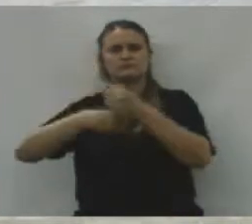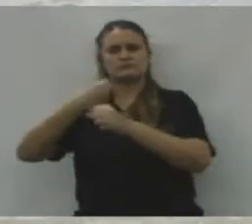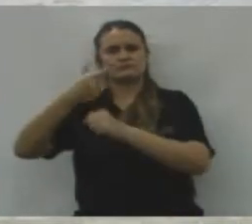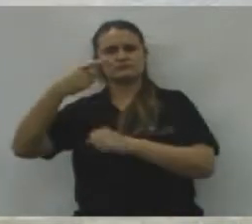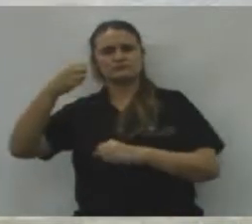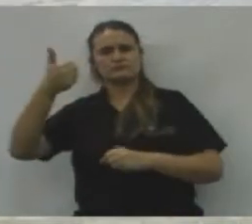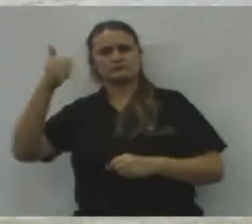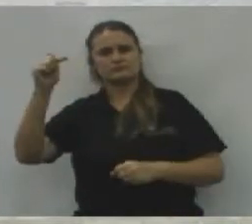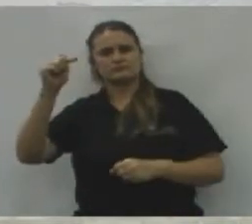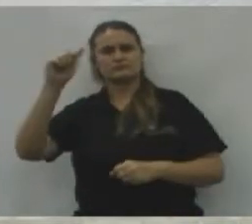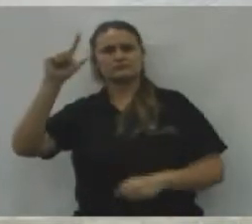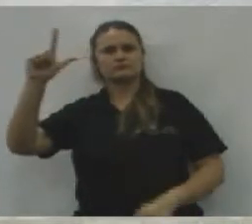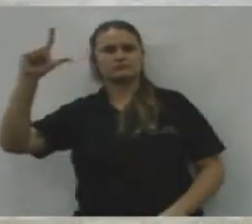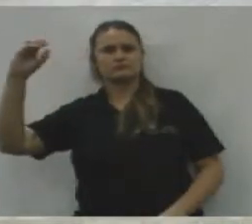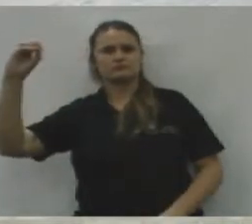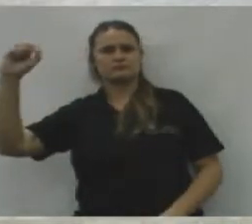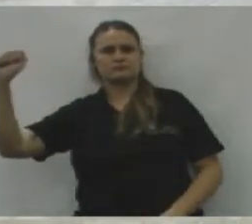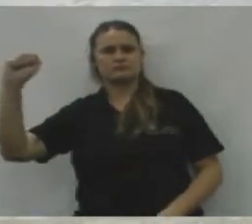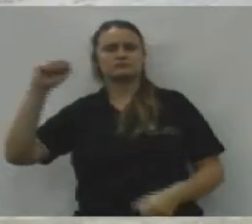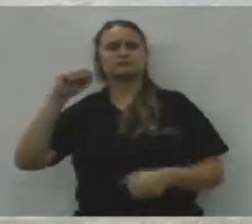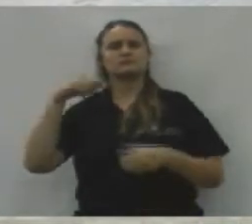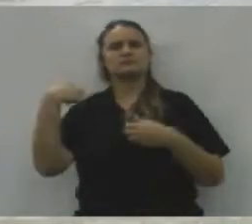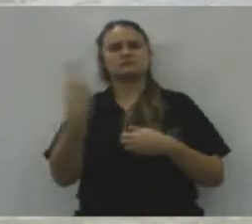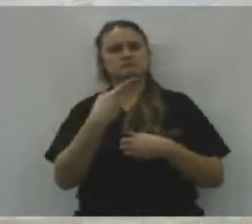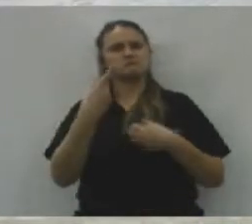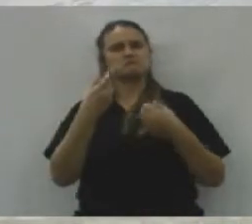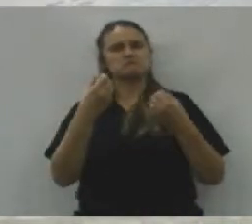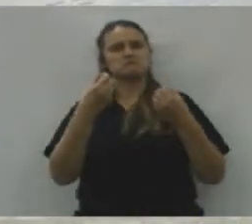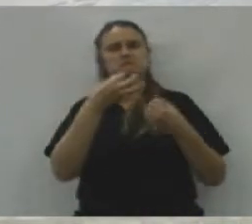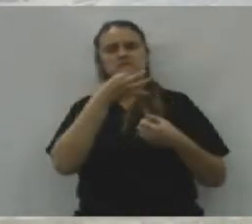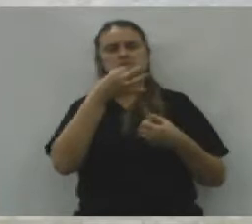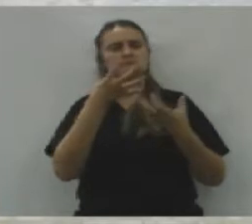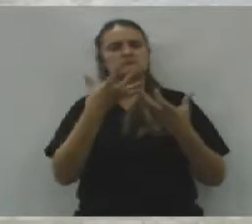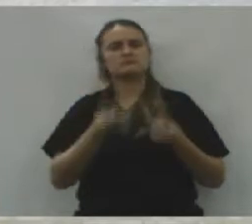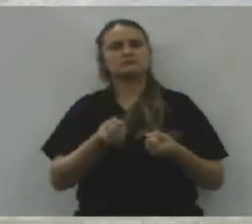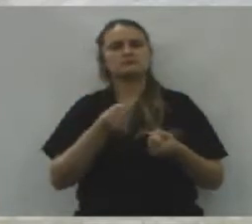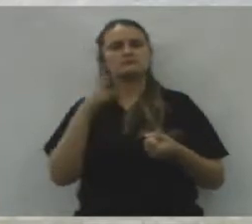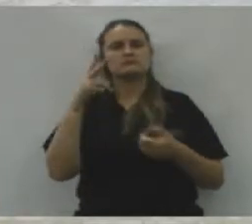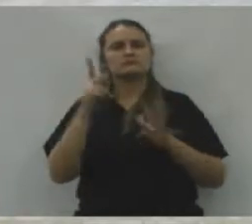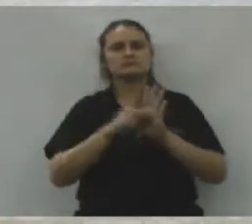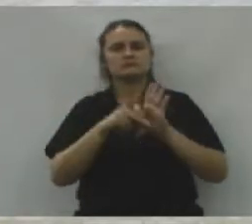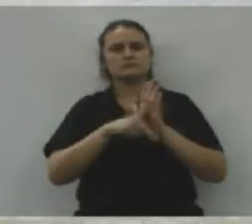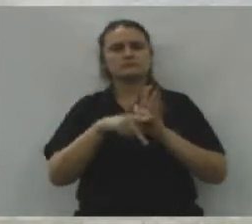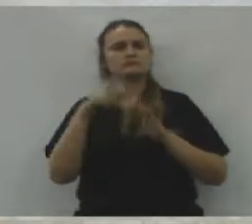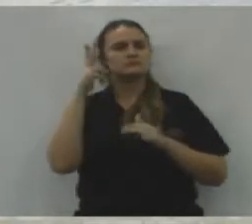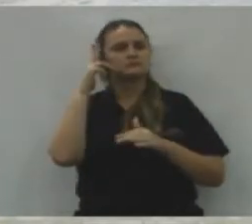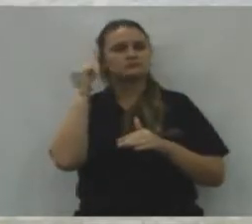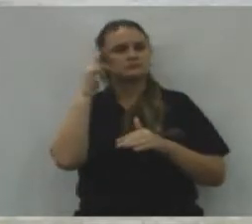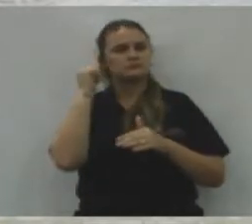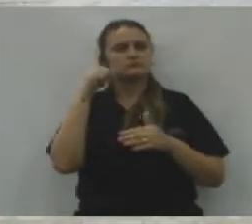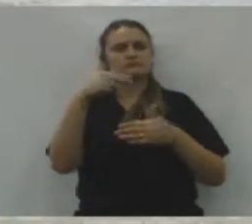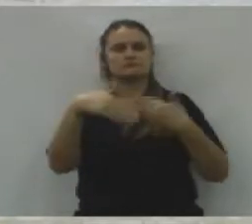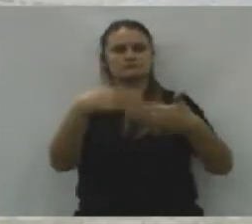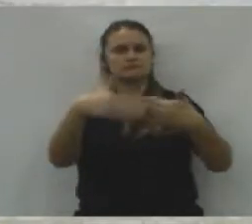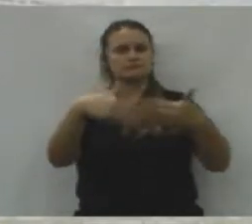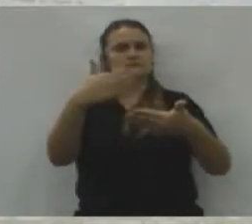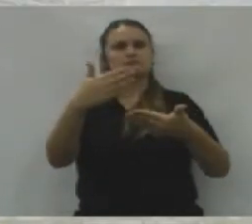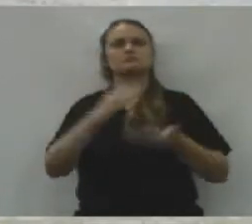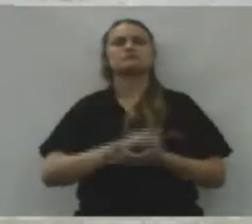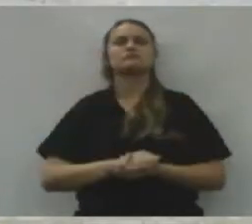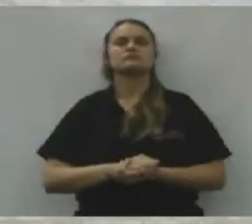4.714/2017, da LOA. Fundamentação, somos de parecer favorável ao projeto em questão, devendo seguir